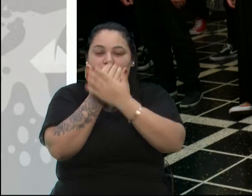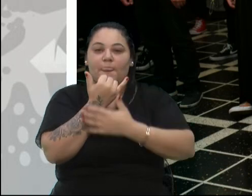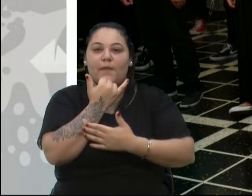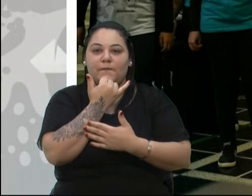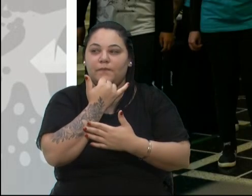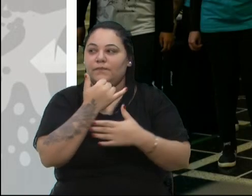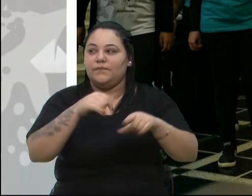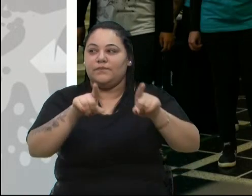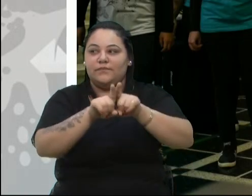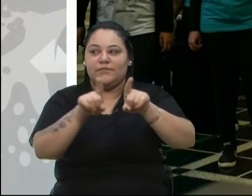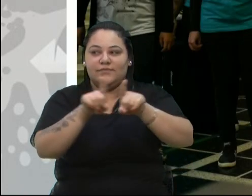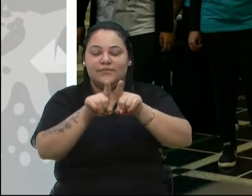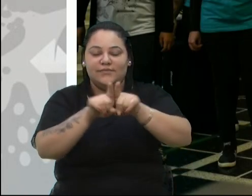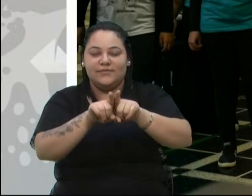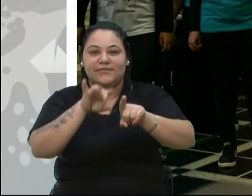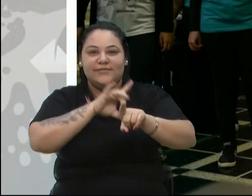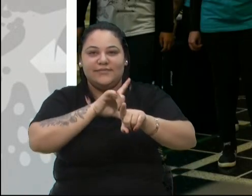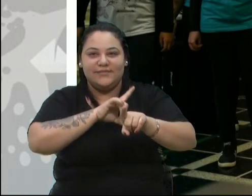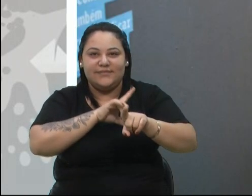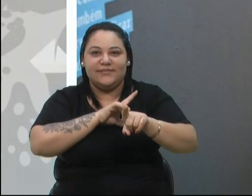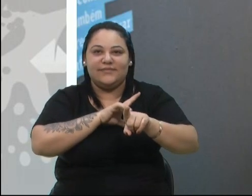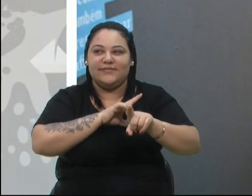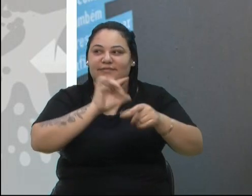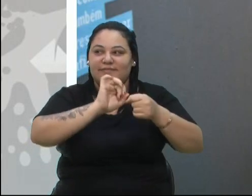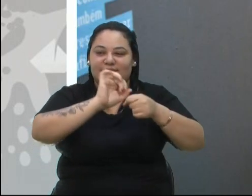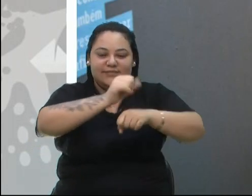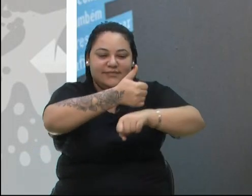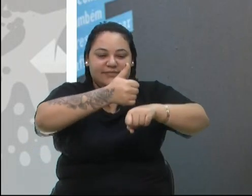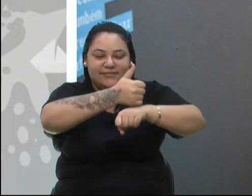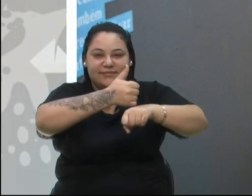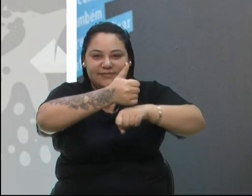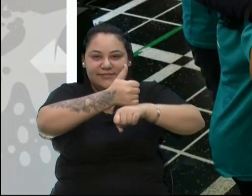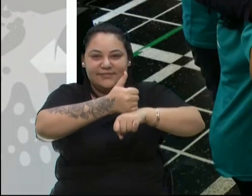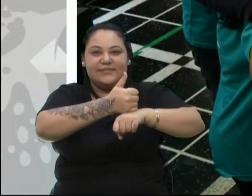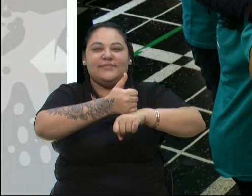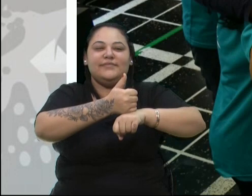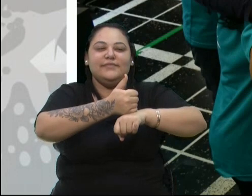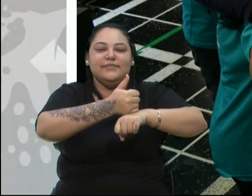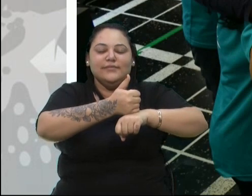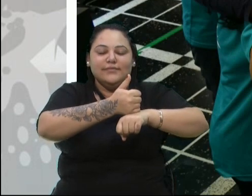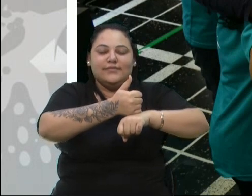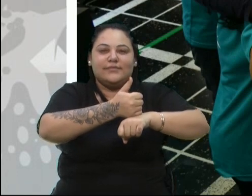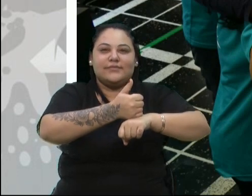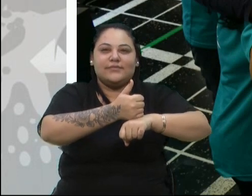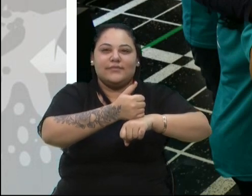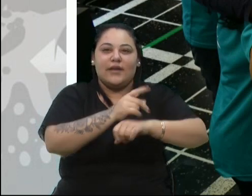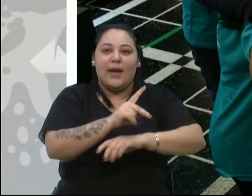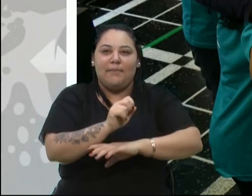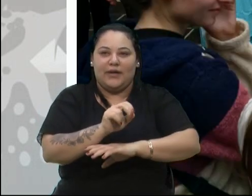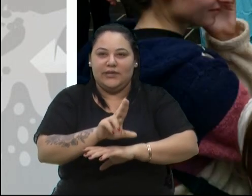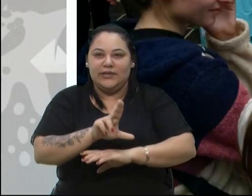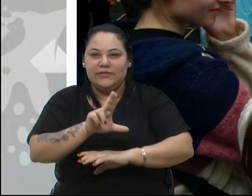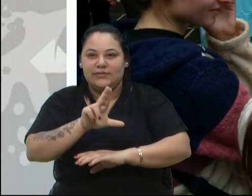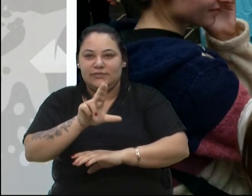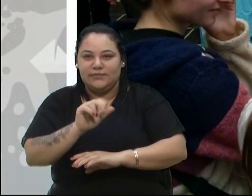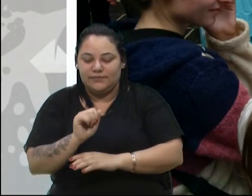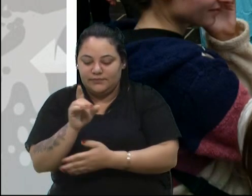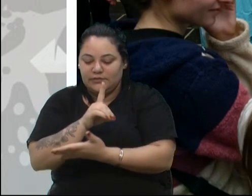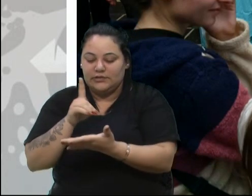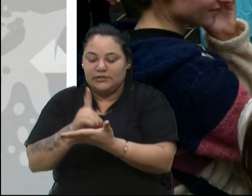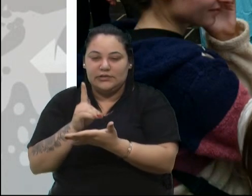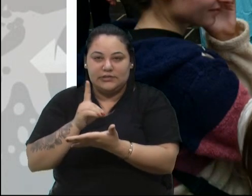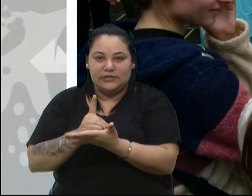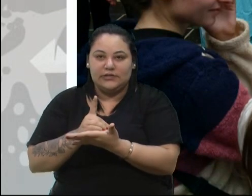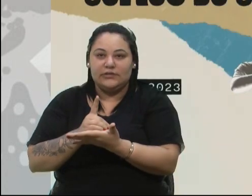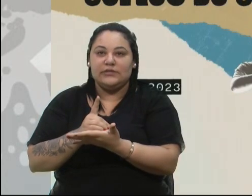Teco Galati fazendo os arranjos vocais, Vini Agliardi e Paula Lix fazendo o design gráfico,